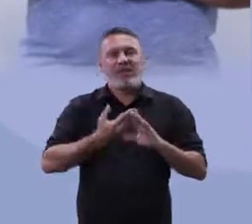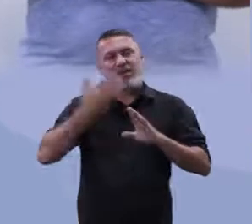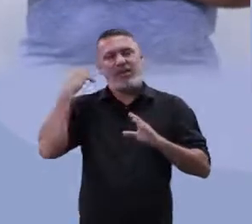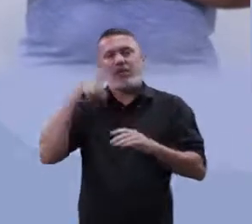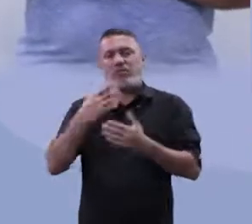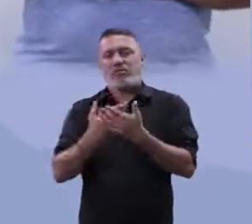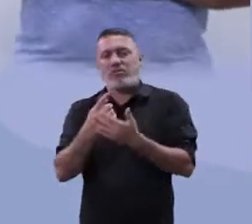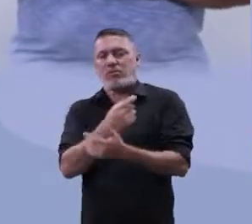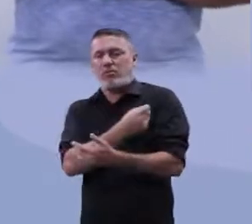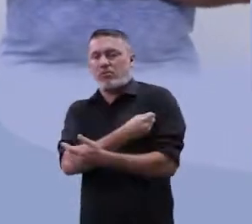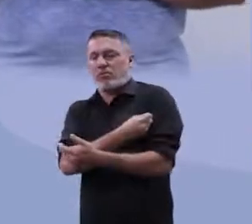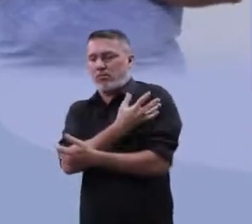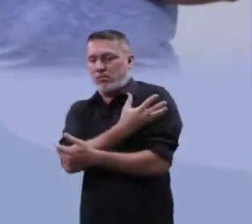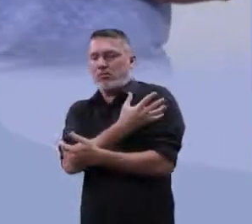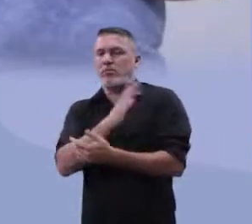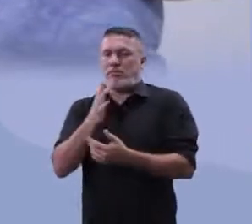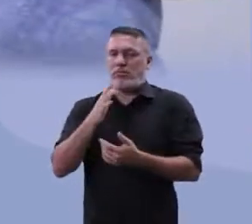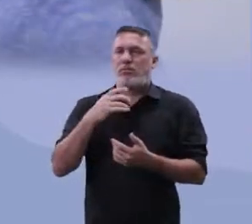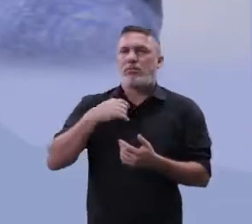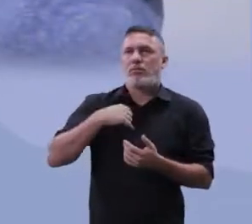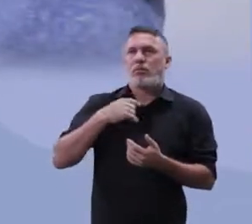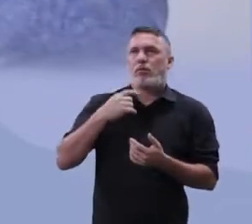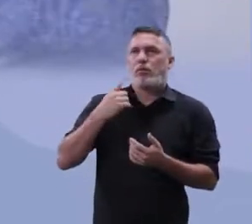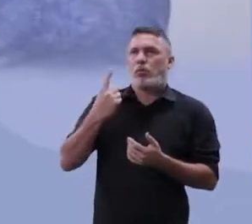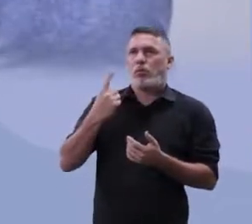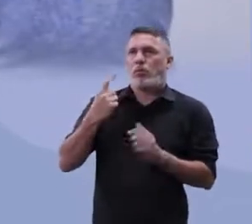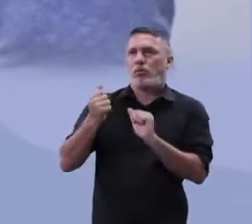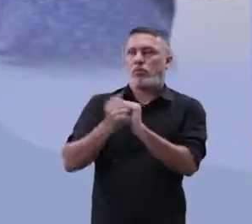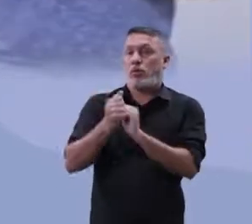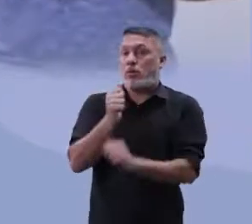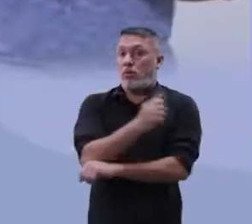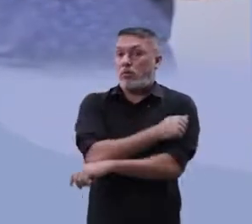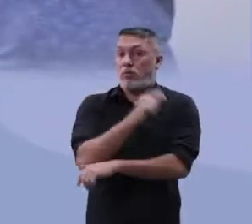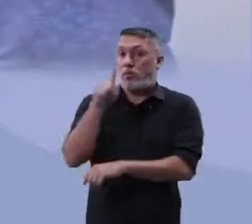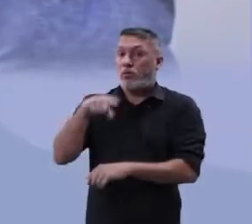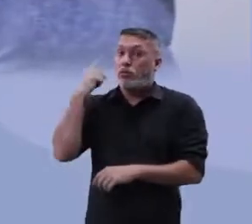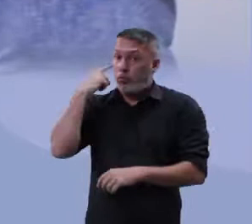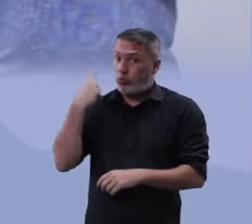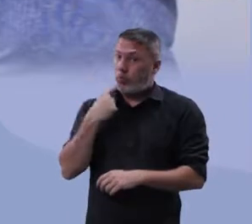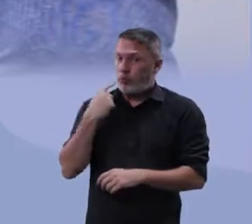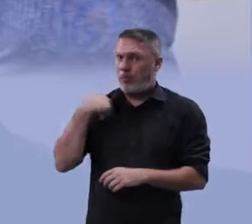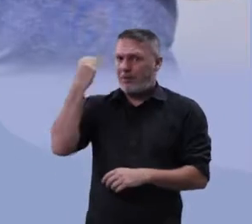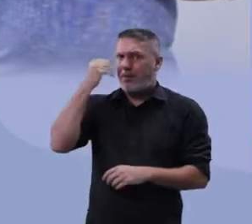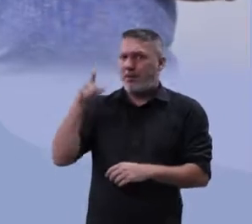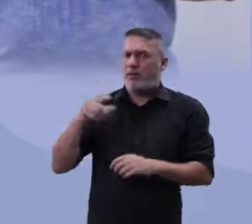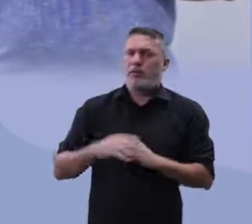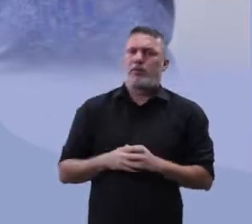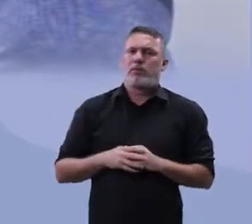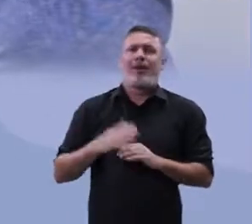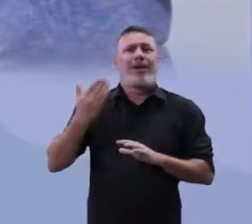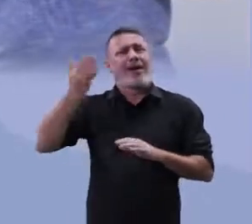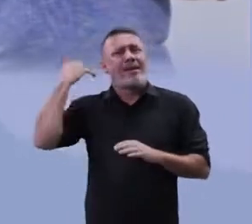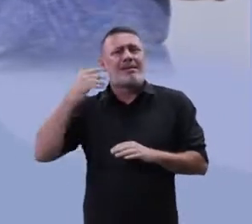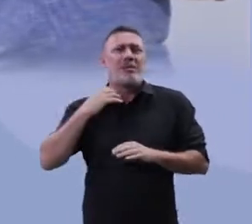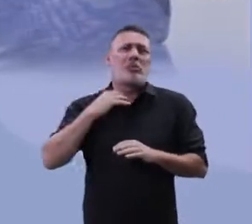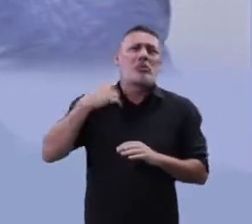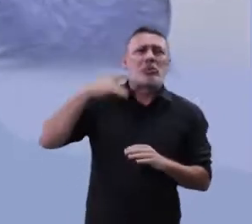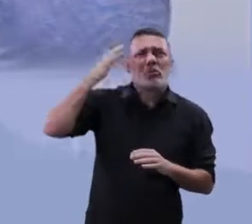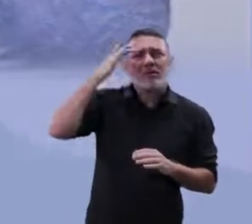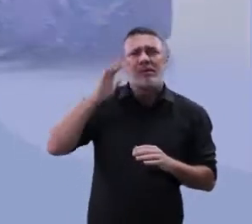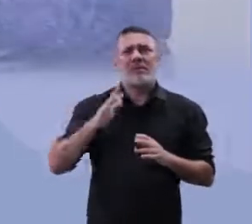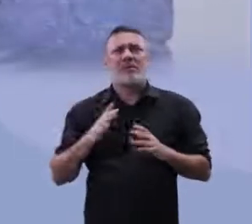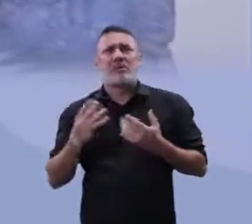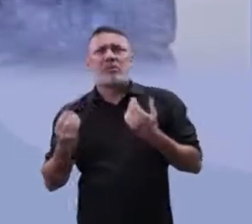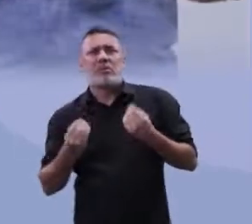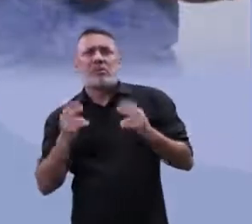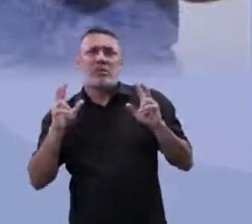do ensino fundamental até, e nós tínhamos uma aluna que era surda e não era, não sei se